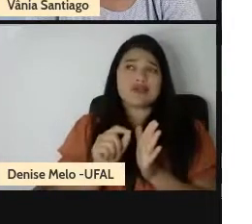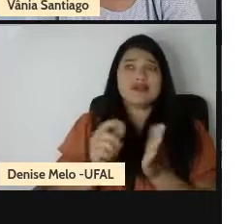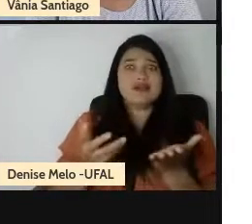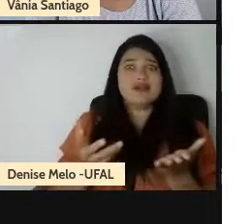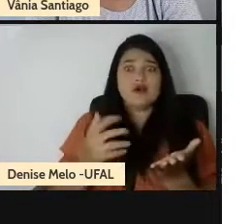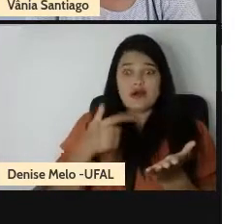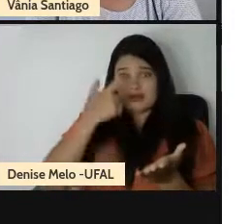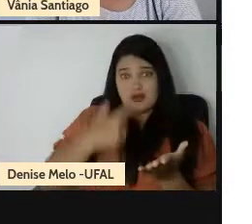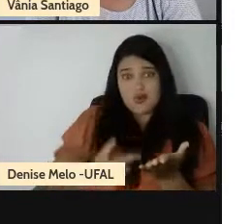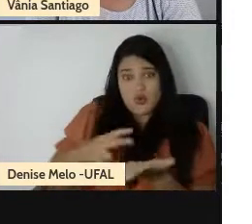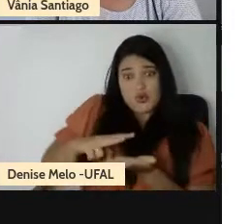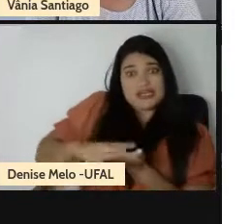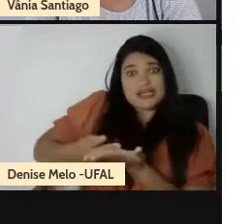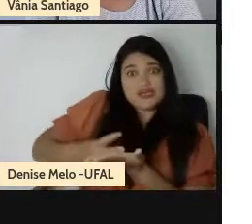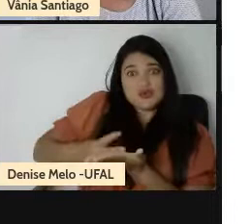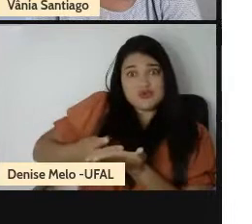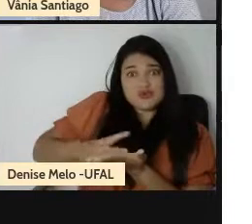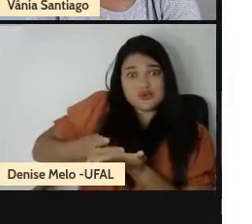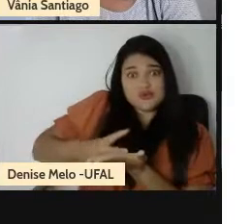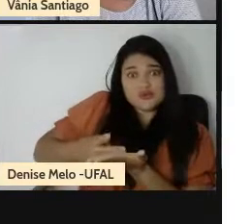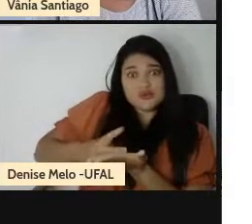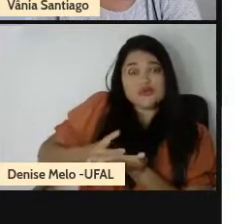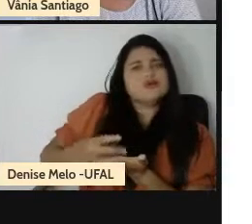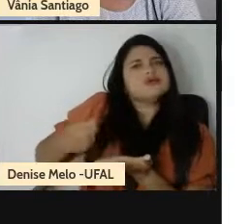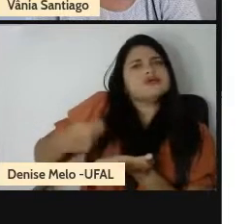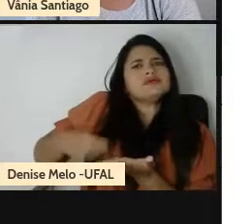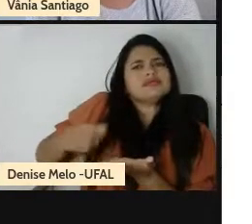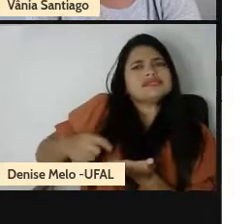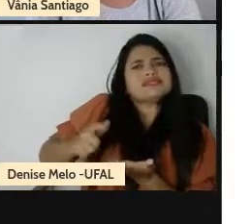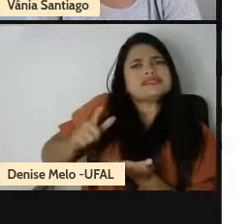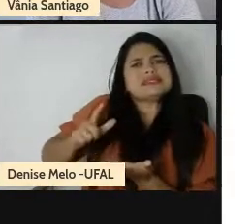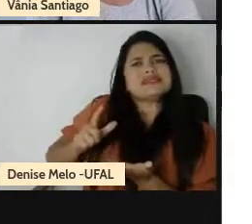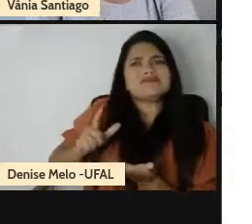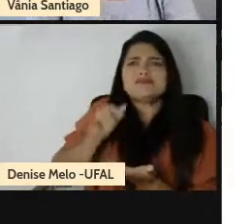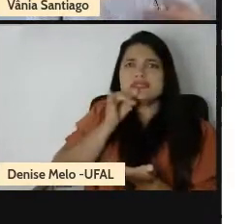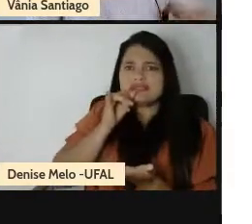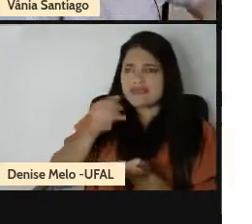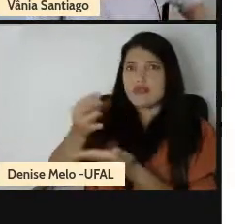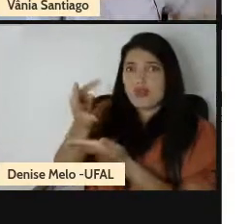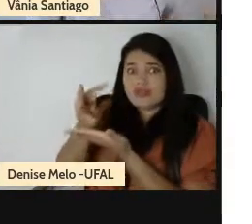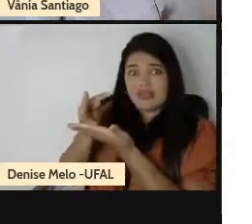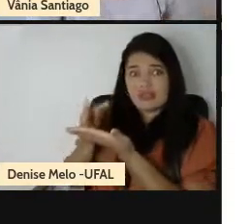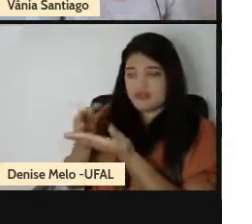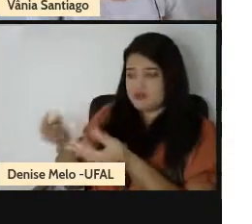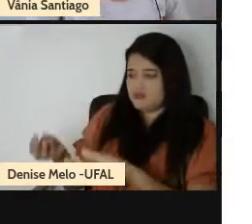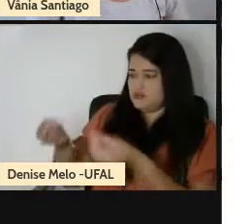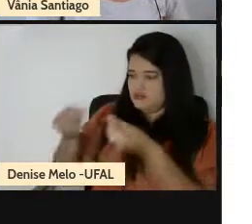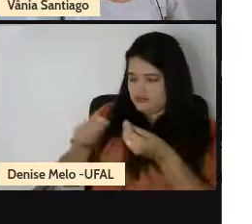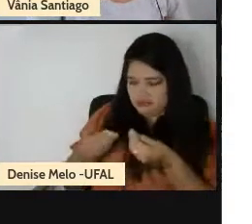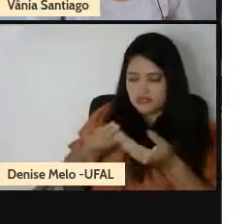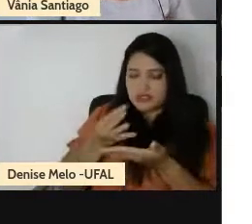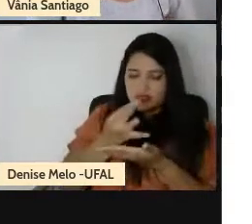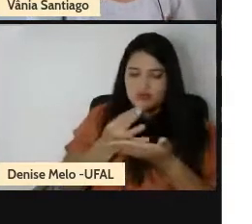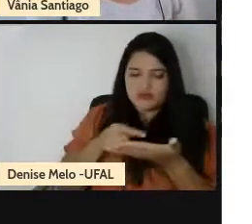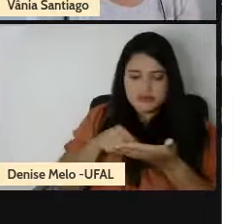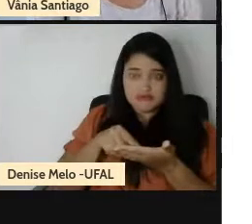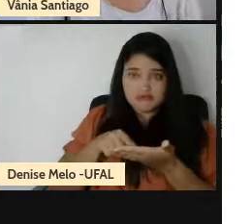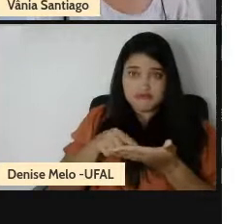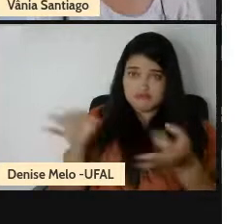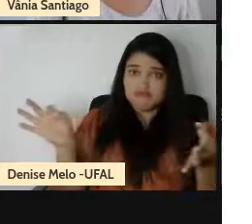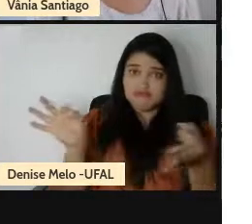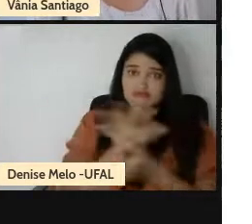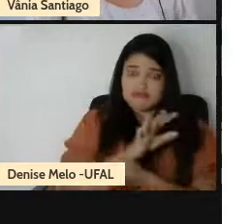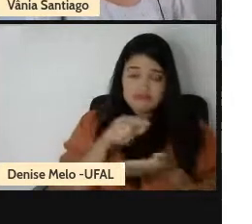o tradutor, ele tenha, a partir de um texto acabado, de um texto finalizado, que ele